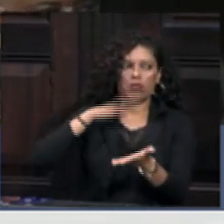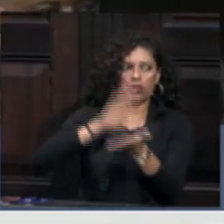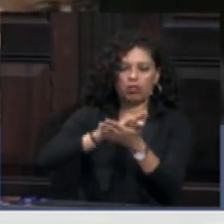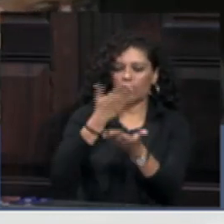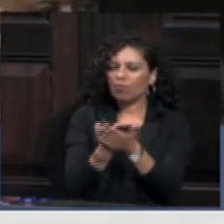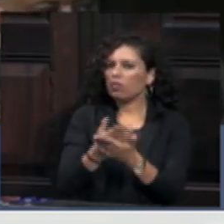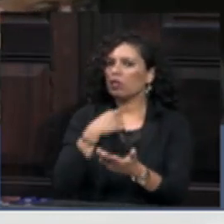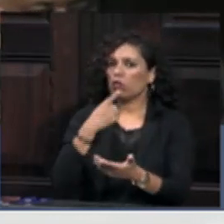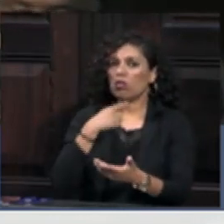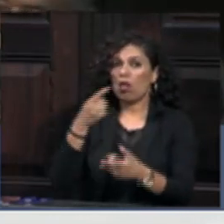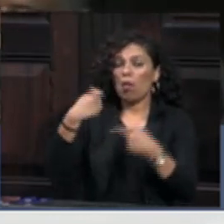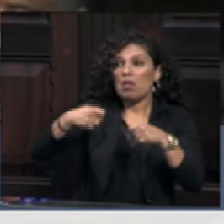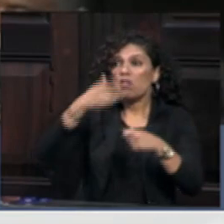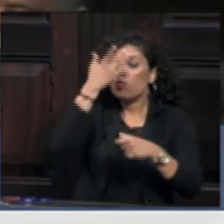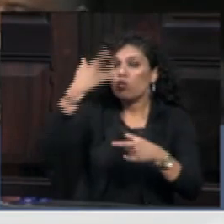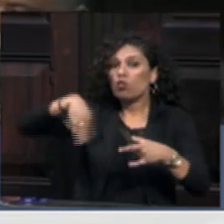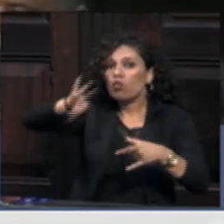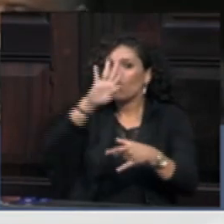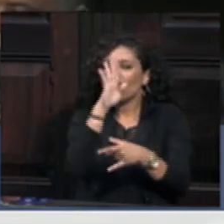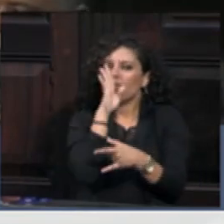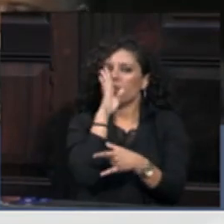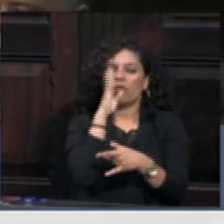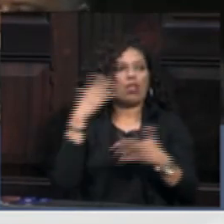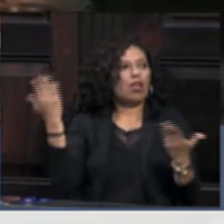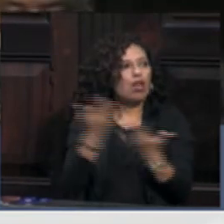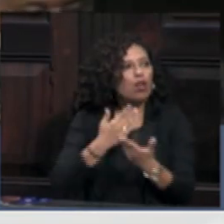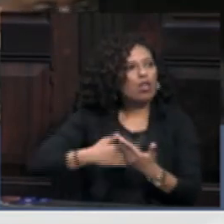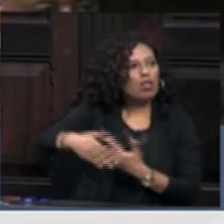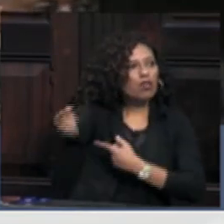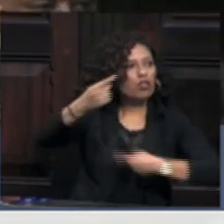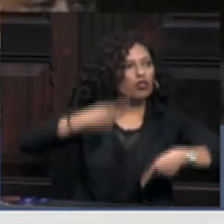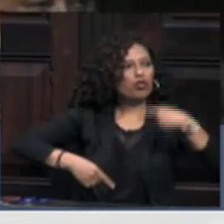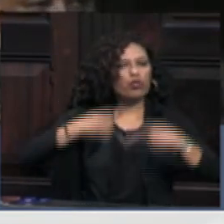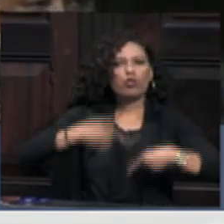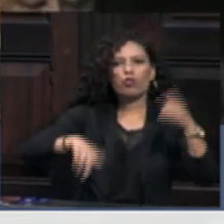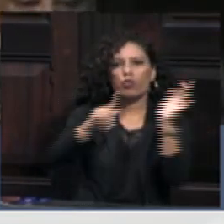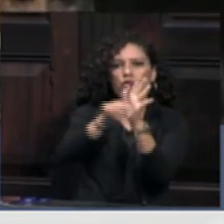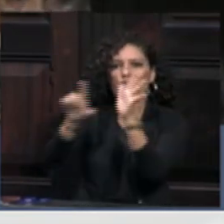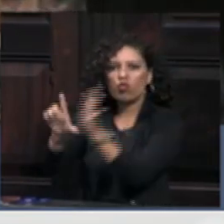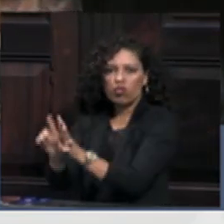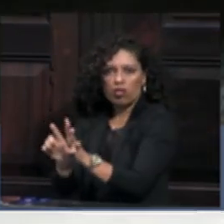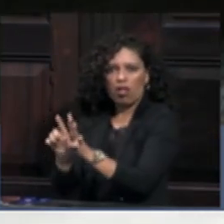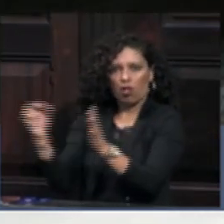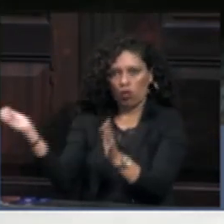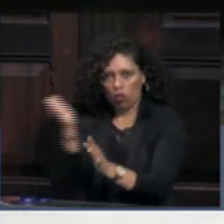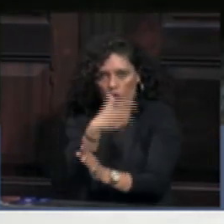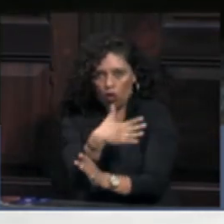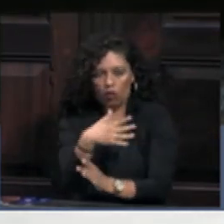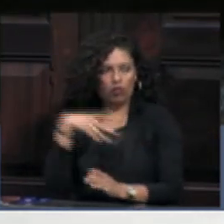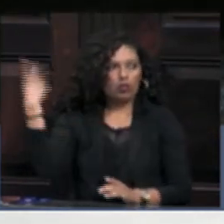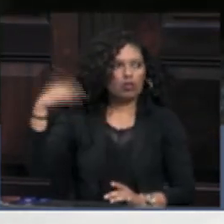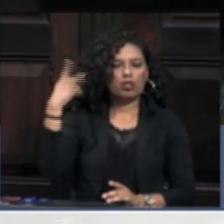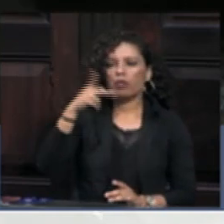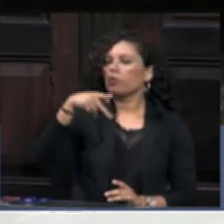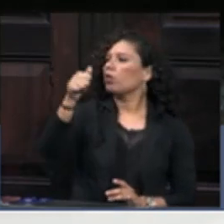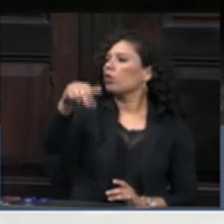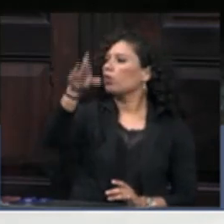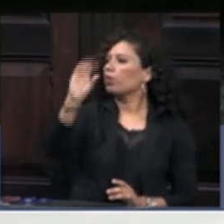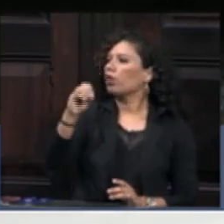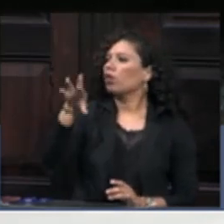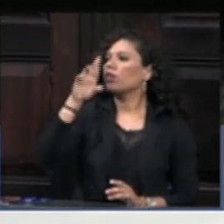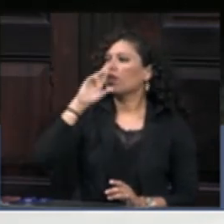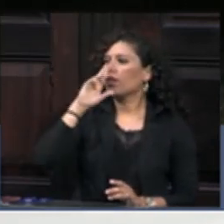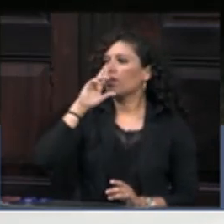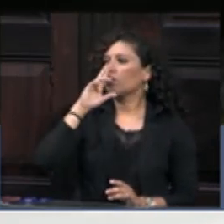Pela ordem, senhor presidente. Pela ordem. Pela ordem, a nobre deputada Cidinha Campos. Eu estava em... Um